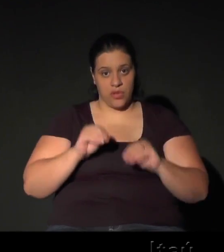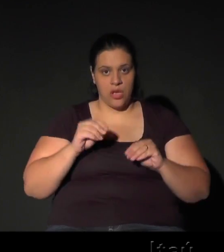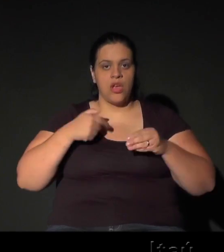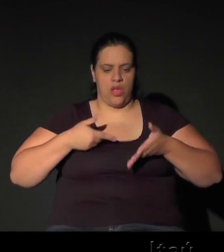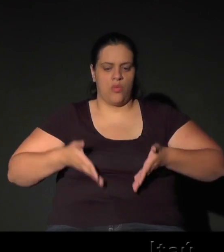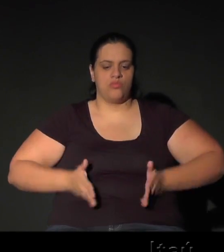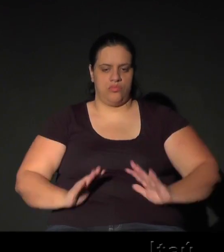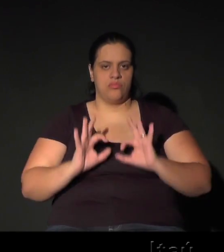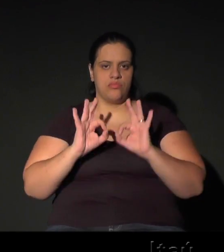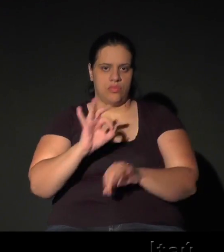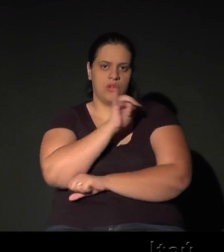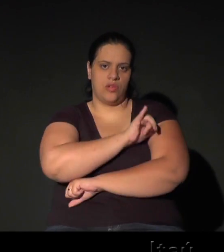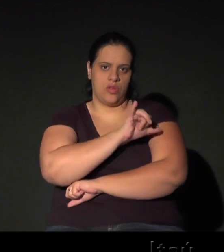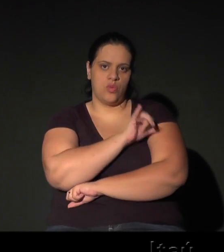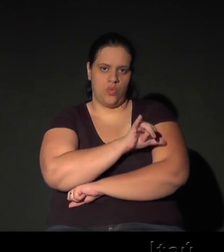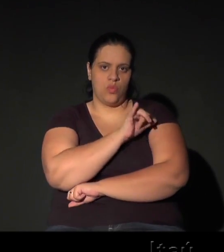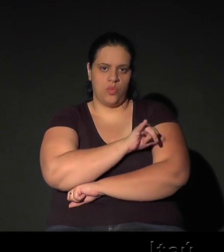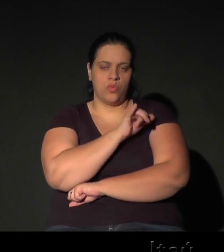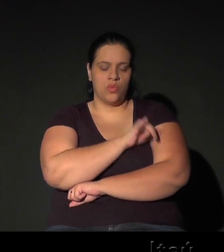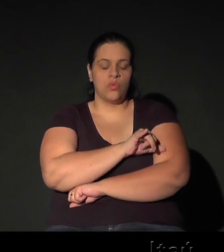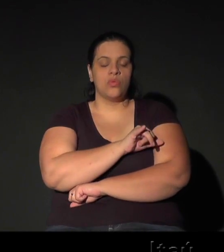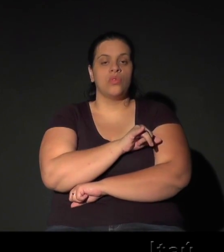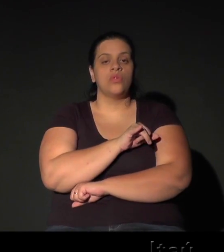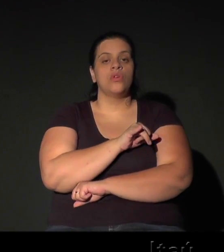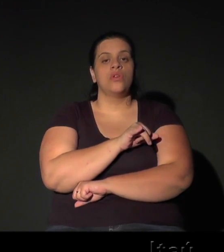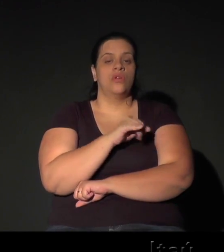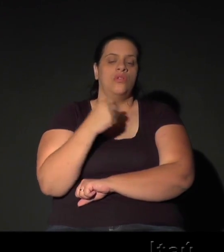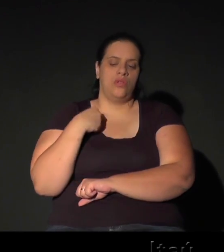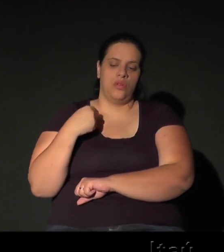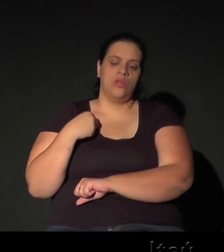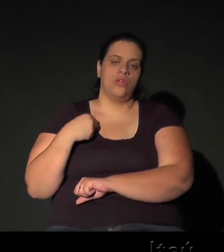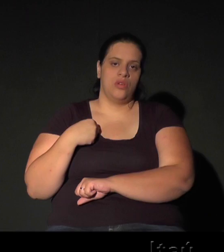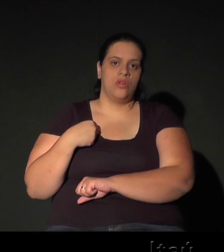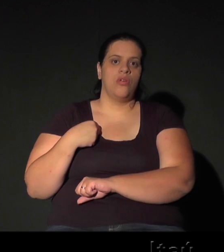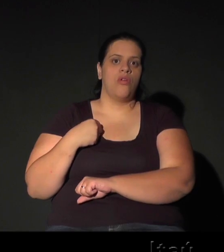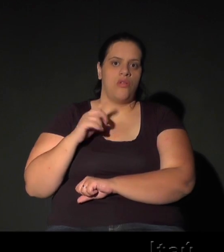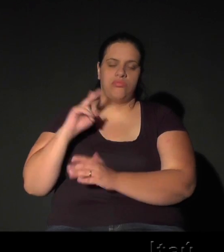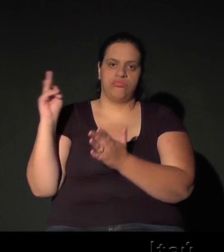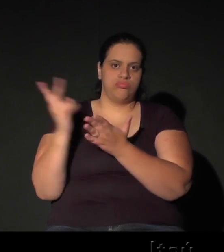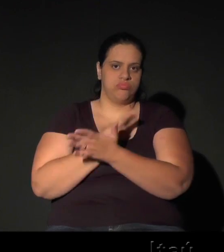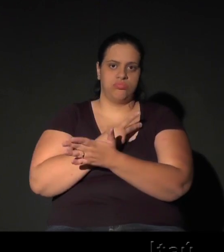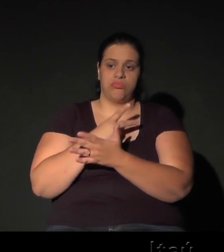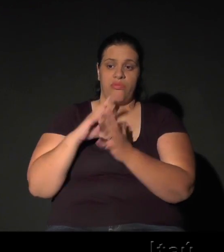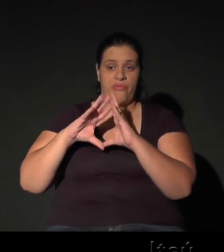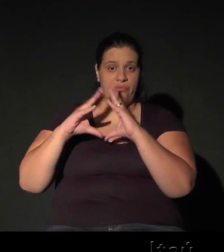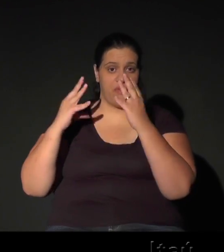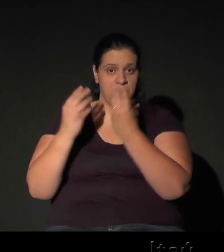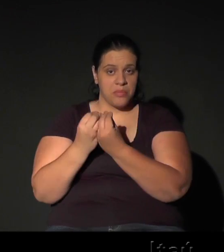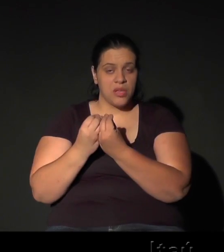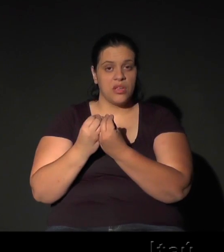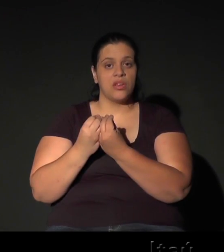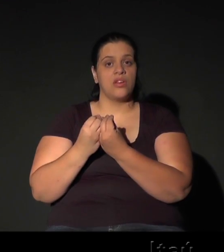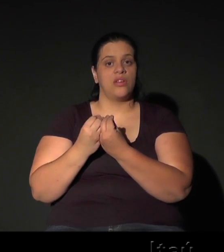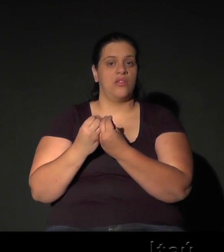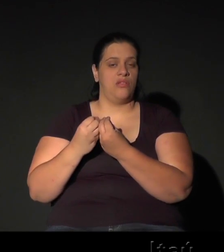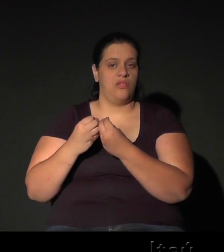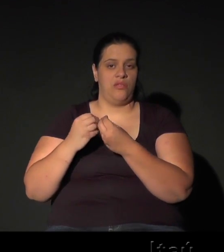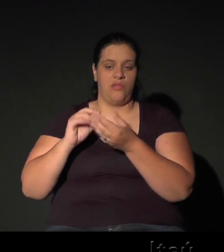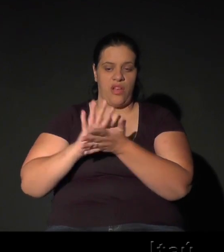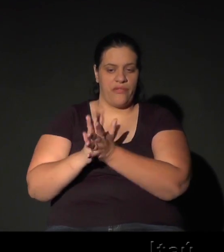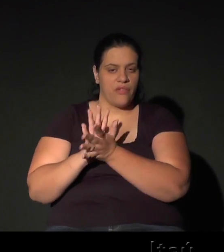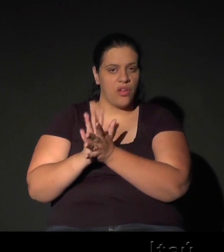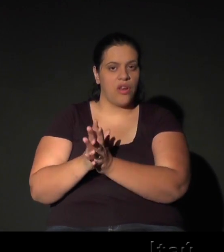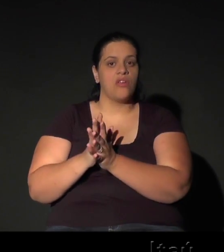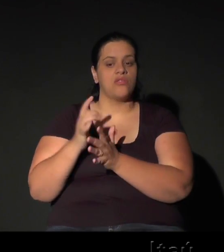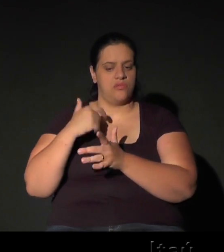nasci no Rio de Janeiro eu venho de um processo de violência é uma família e nasci no Rio de